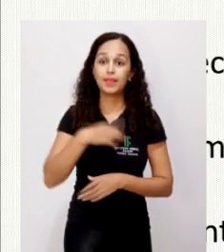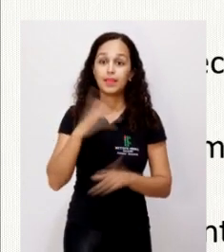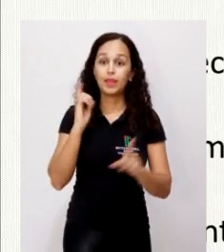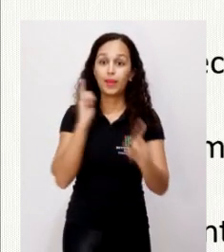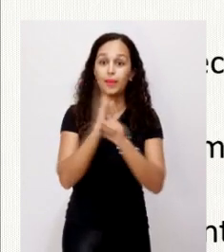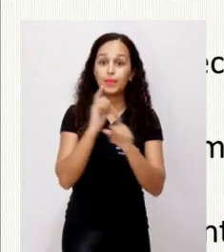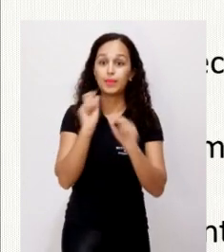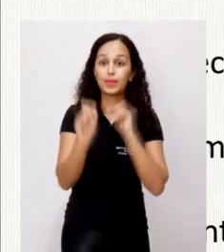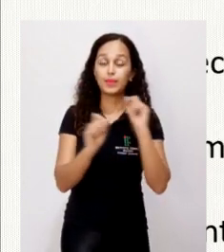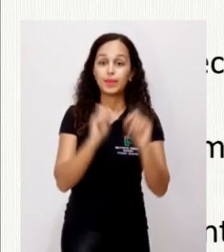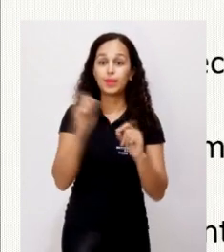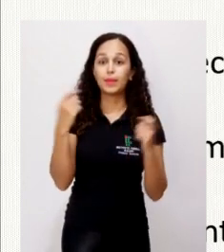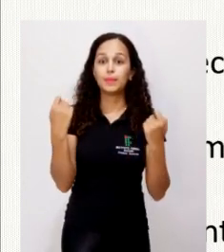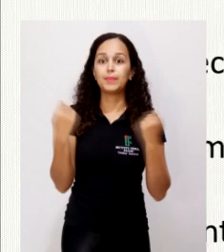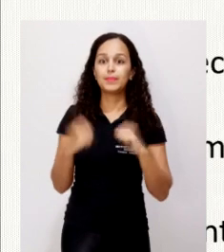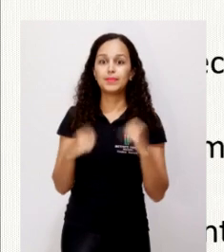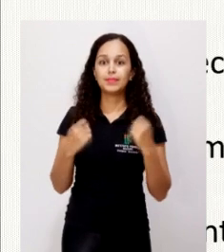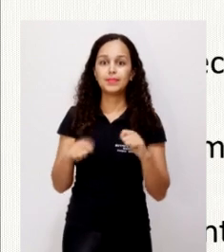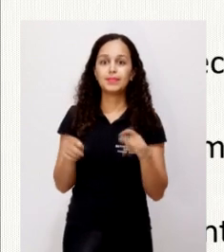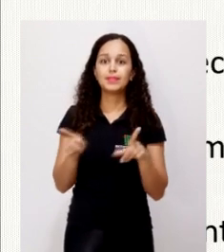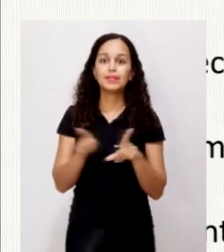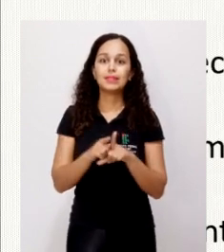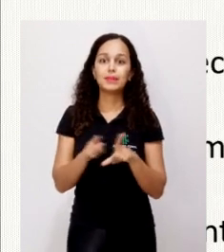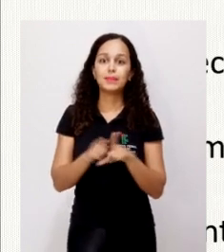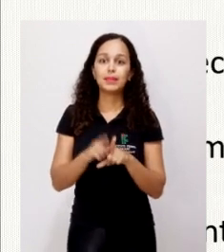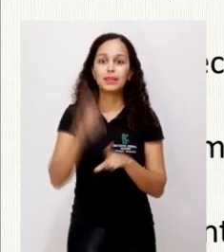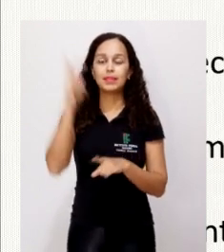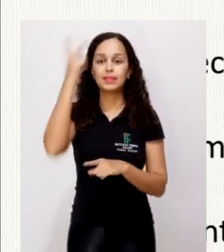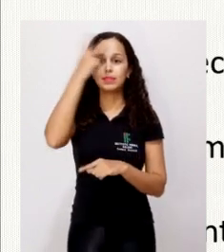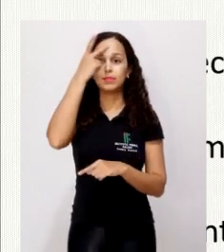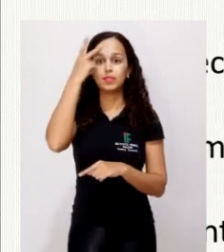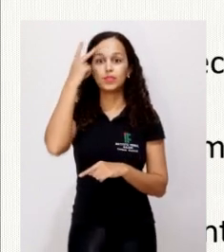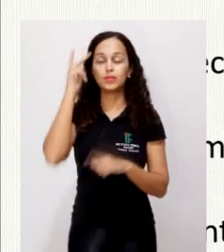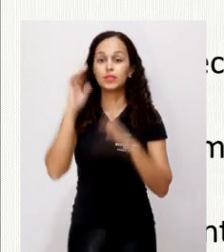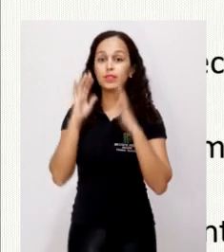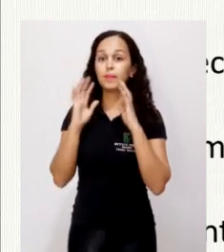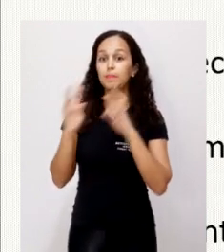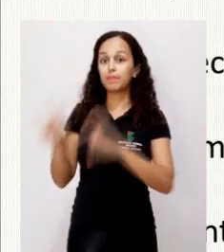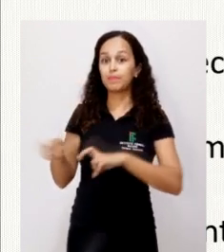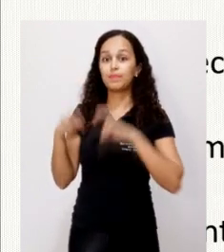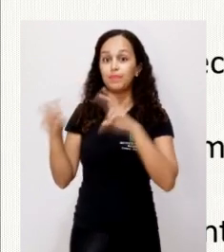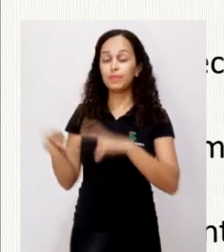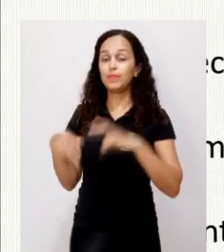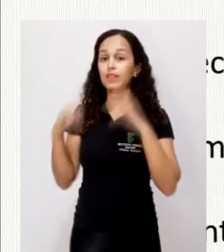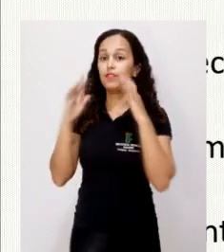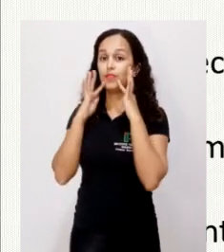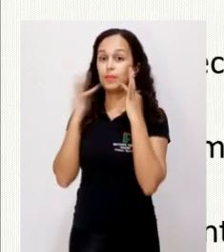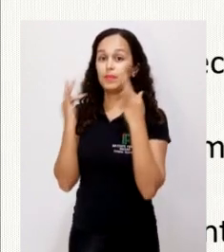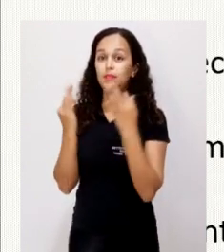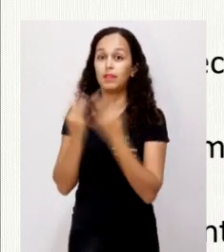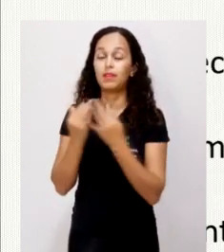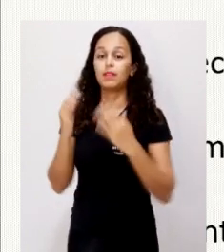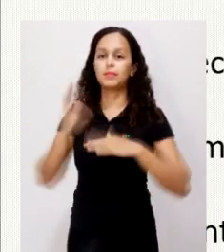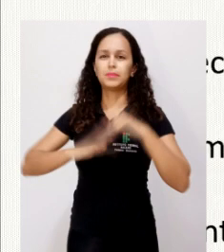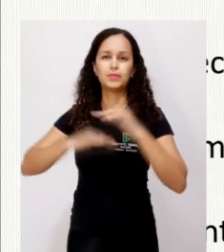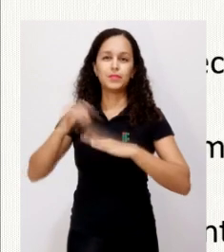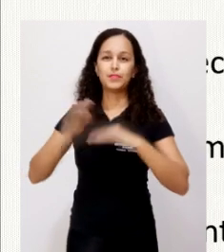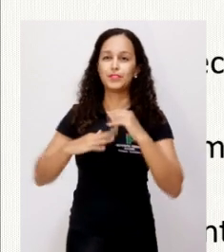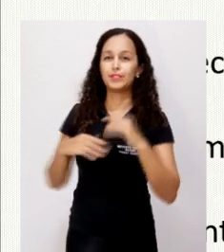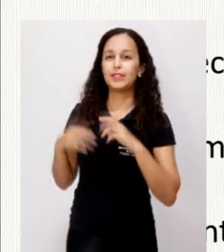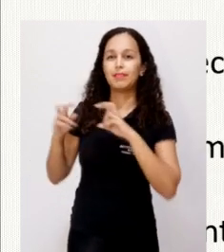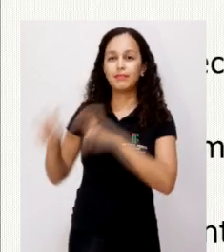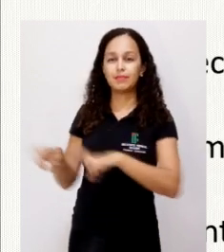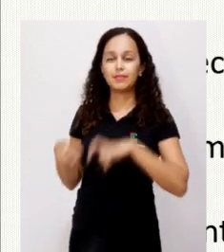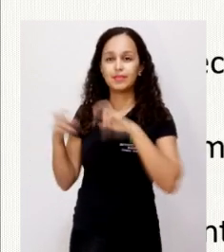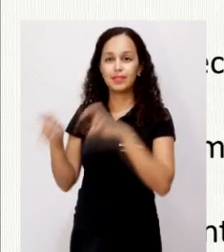também a necessidade de incluir agricultores familiares e outras populações tradicionais do campo, né, visando